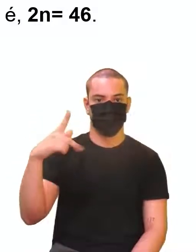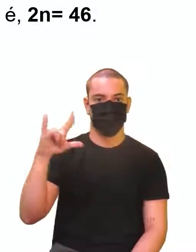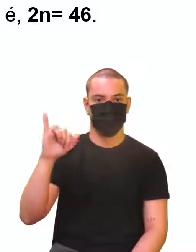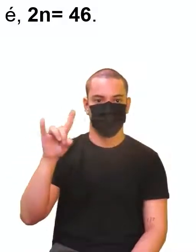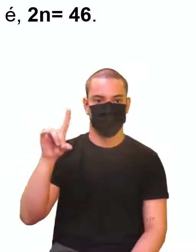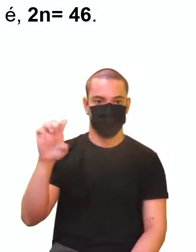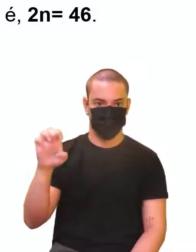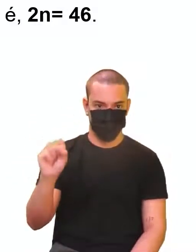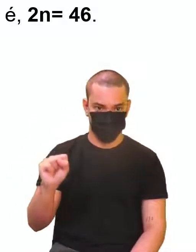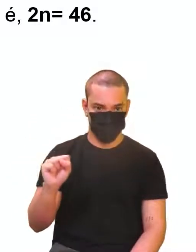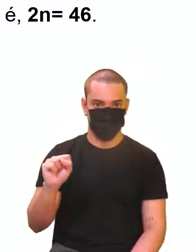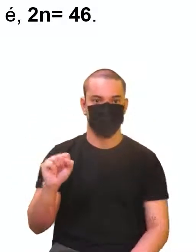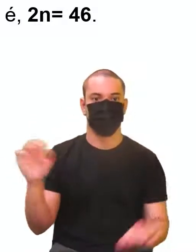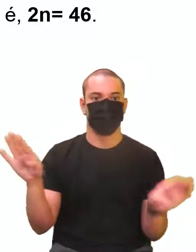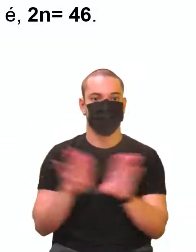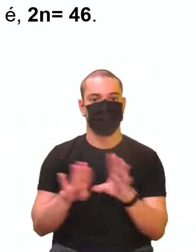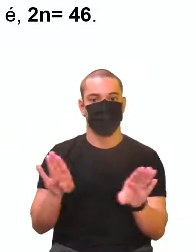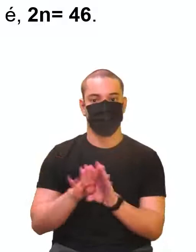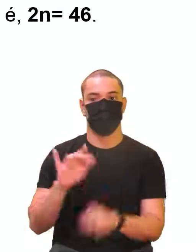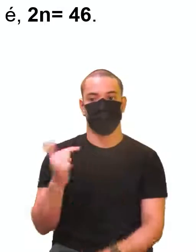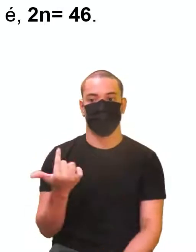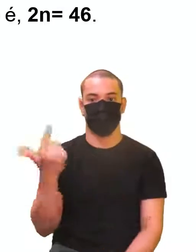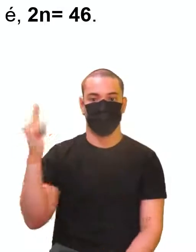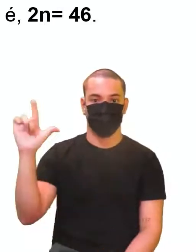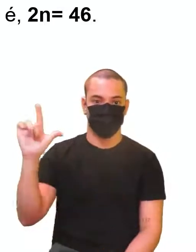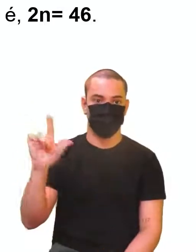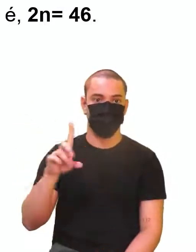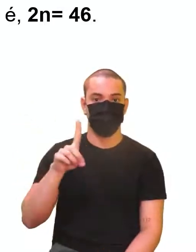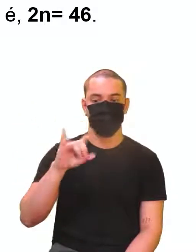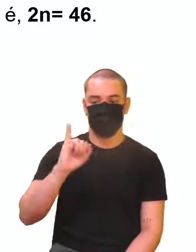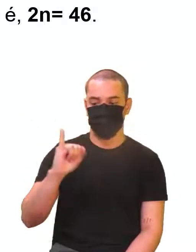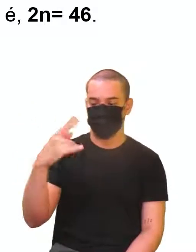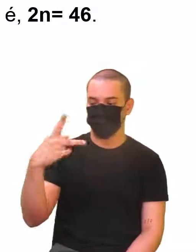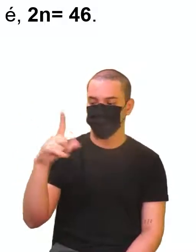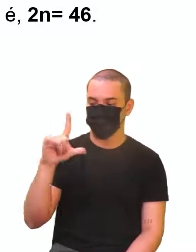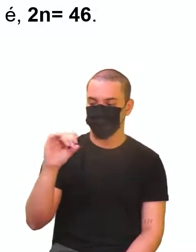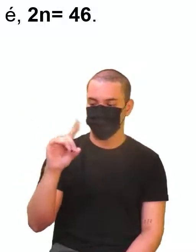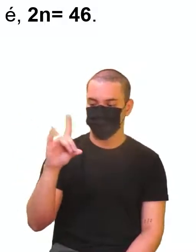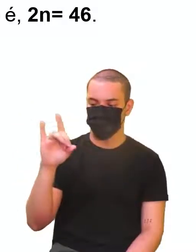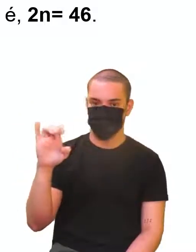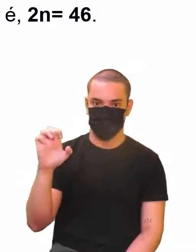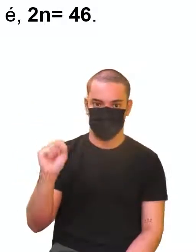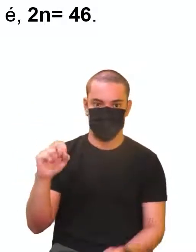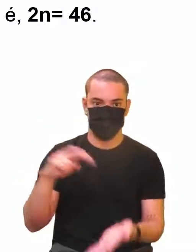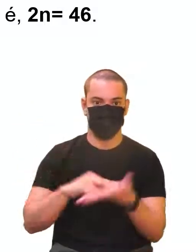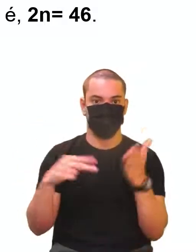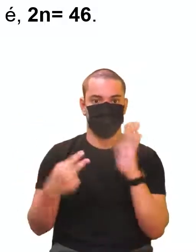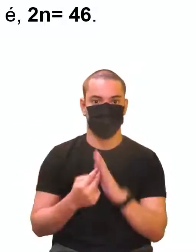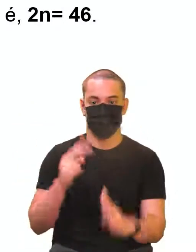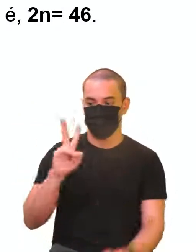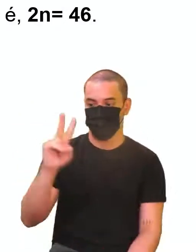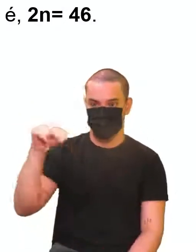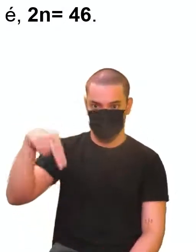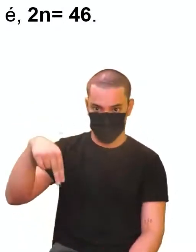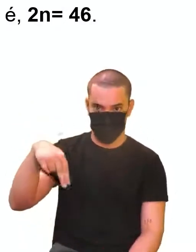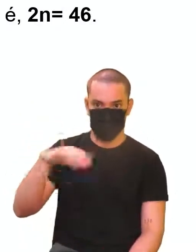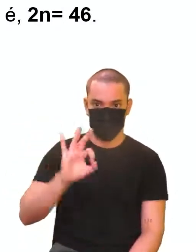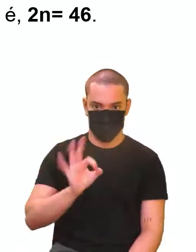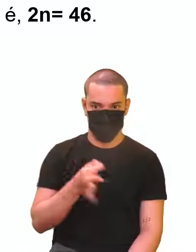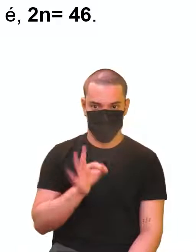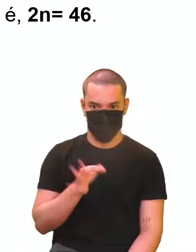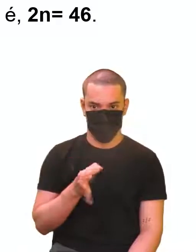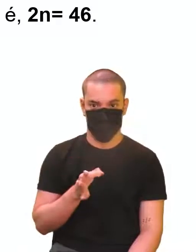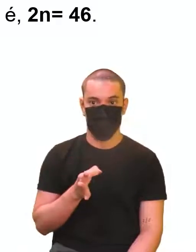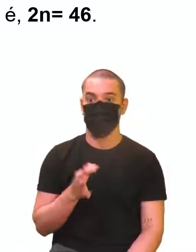ter também as células chamadas diploides, que são representadas por 2N. Olha